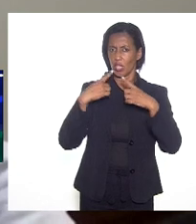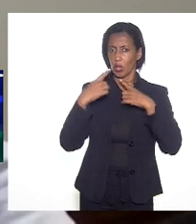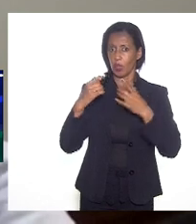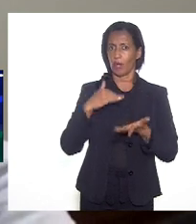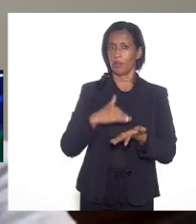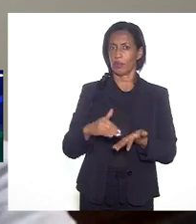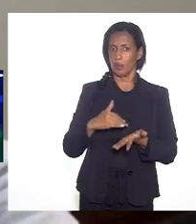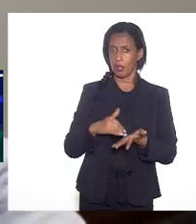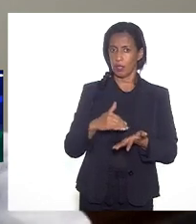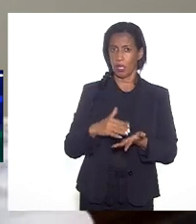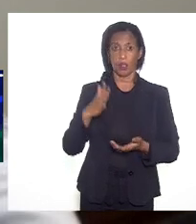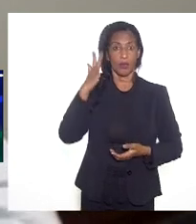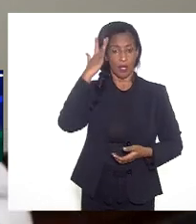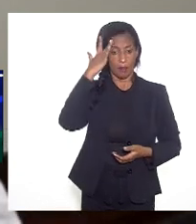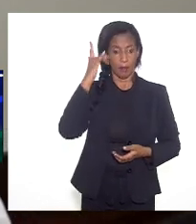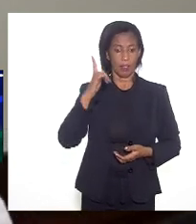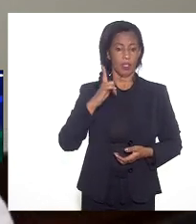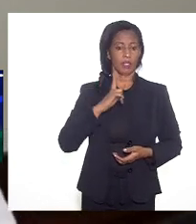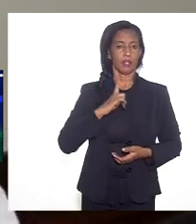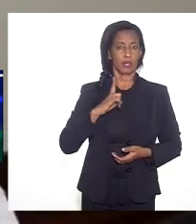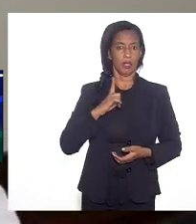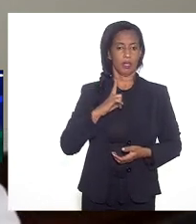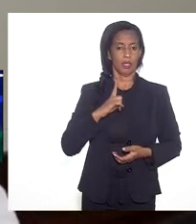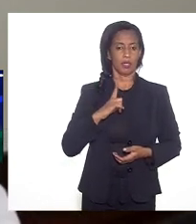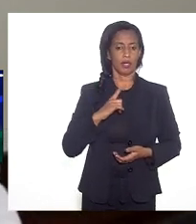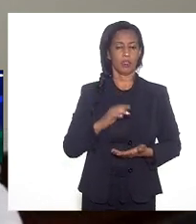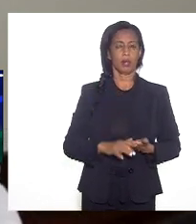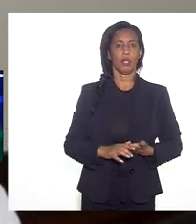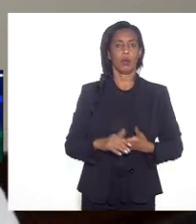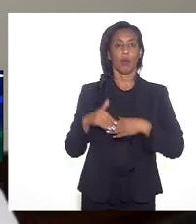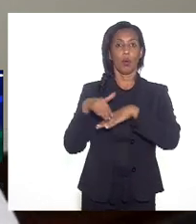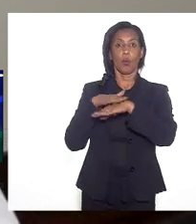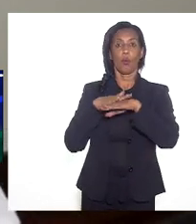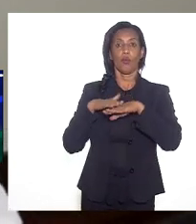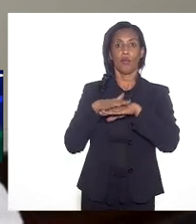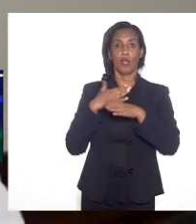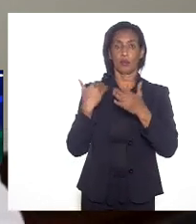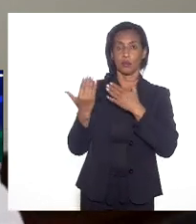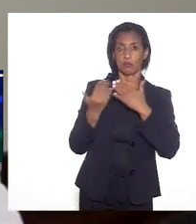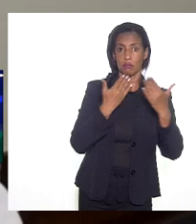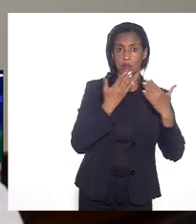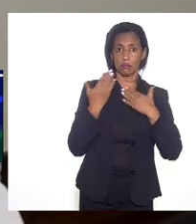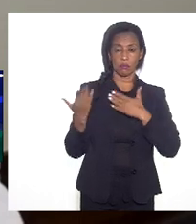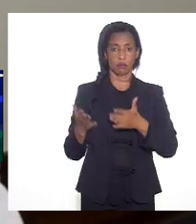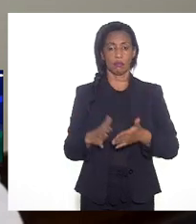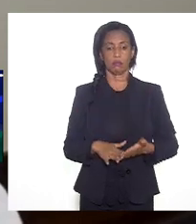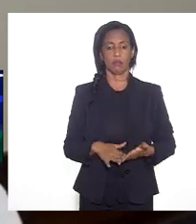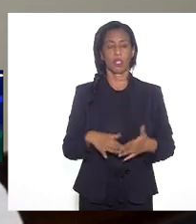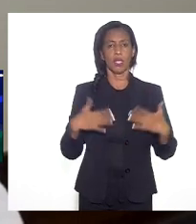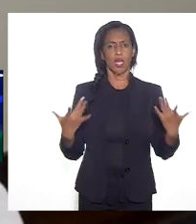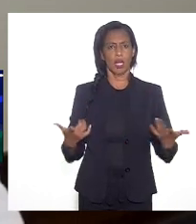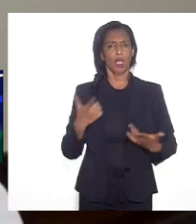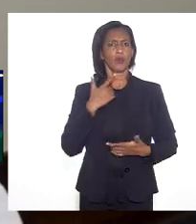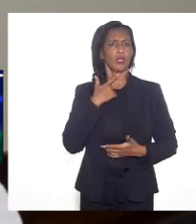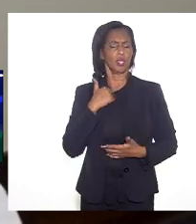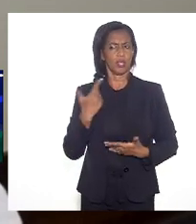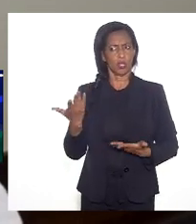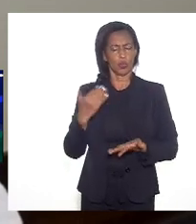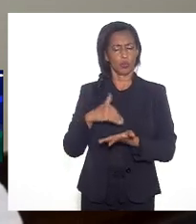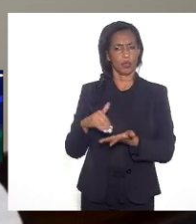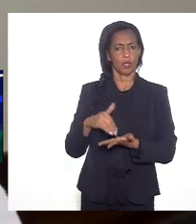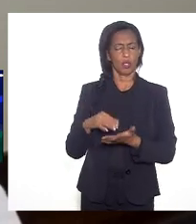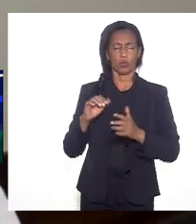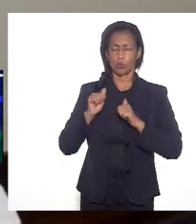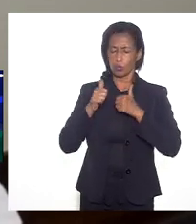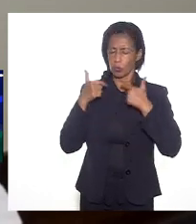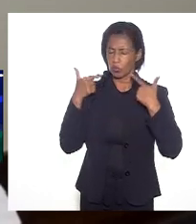e amanhã, inclusive, teremos, tudo leva a crer, uma rodada de conversa. E é claro que desejo ao secretário